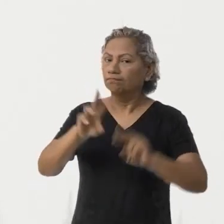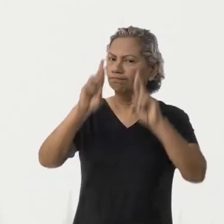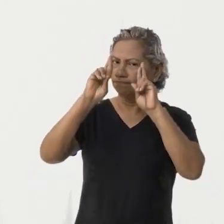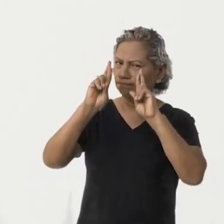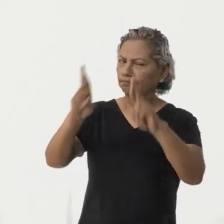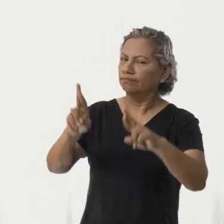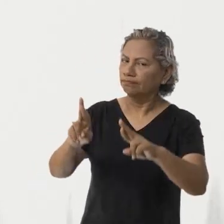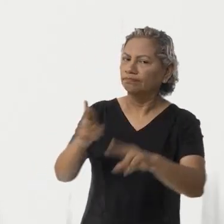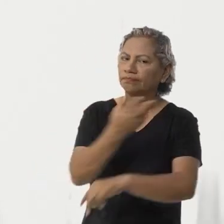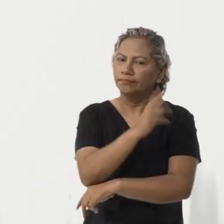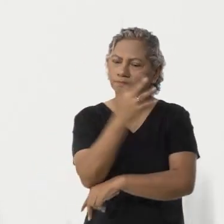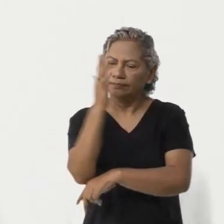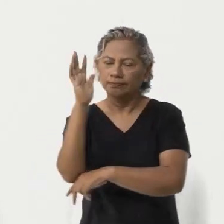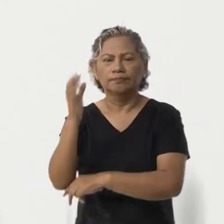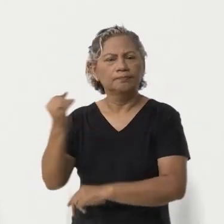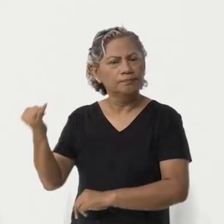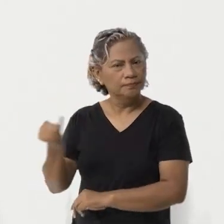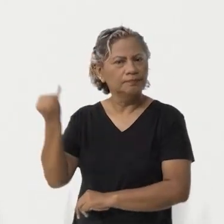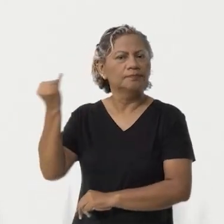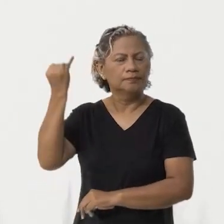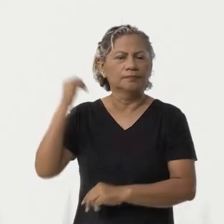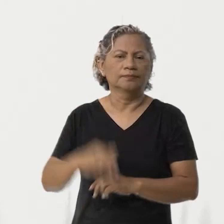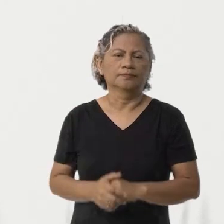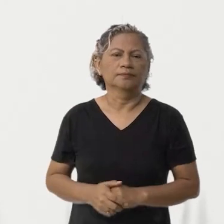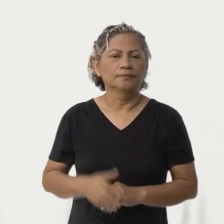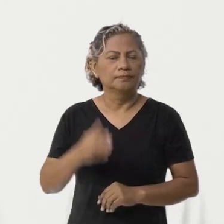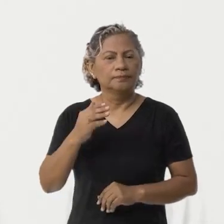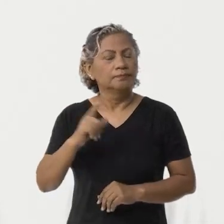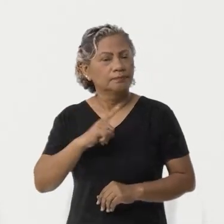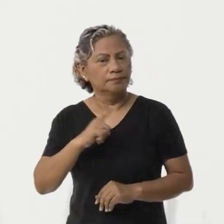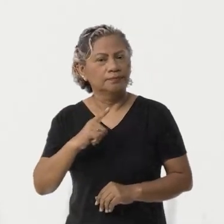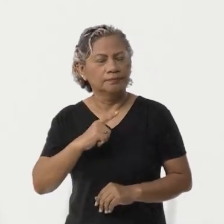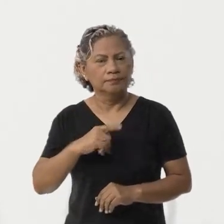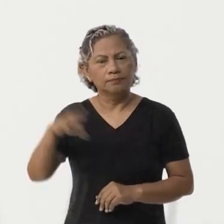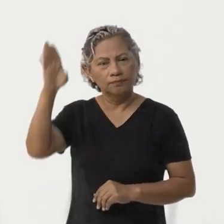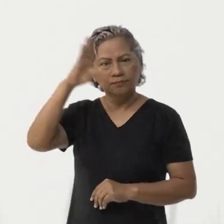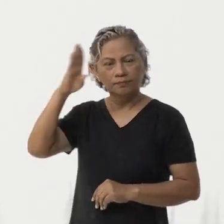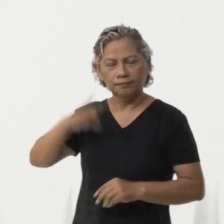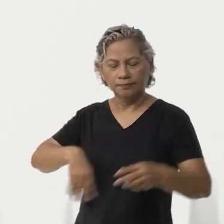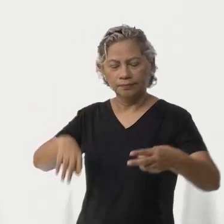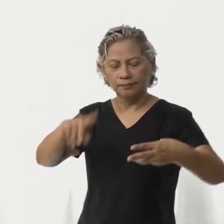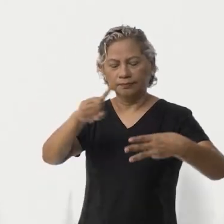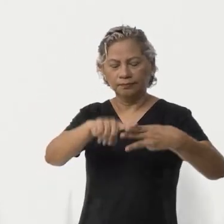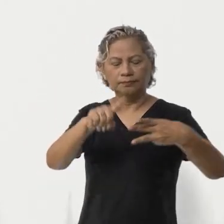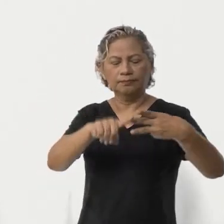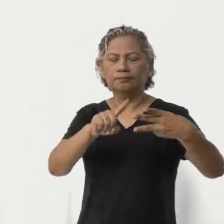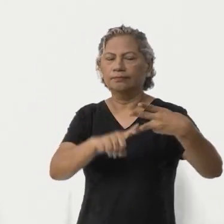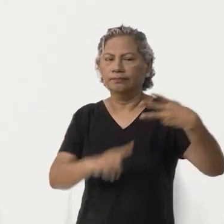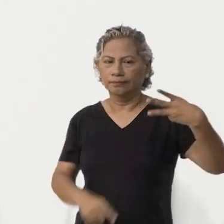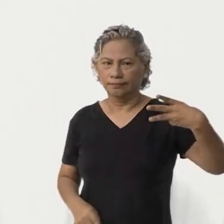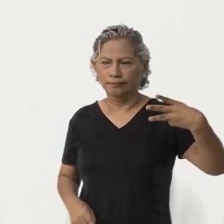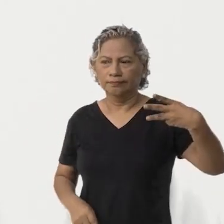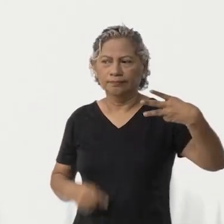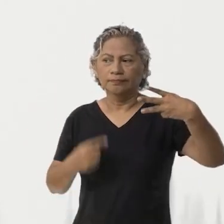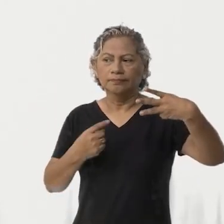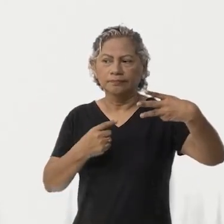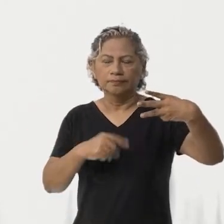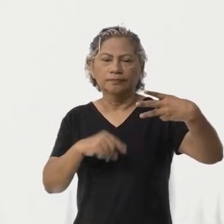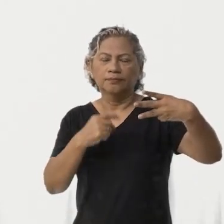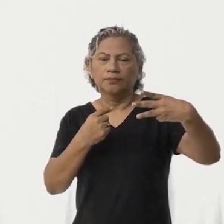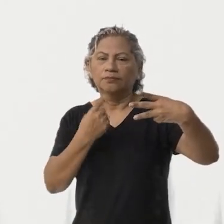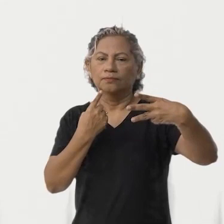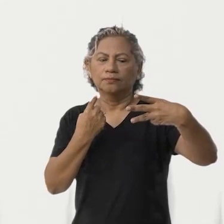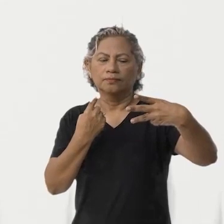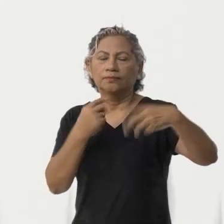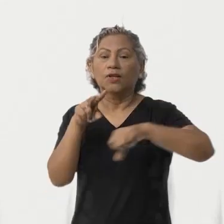das características que ele considera importante. E com isso, nós temos o Brasil dividido em 3